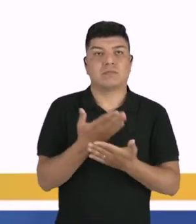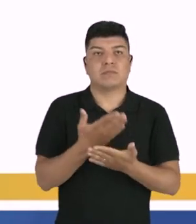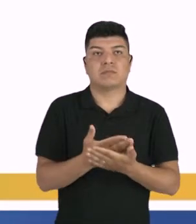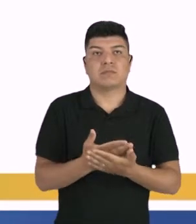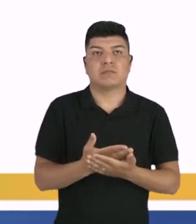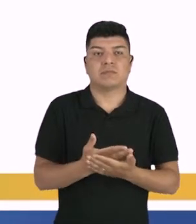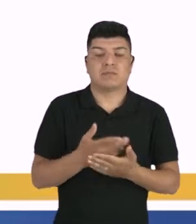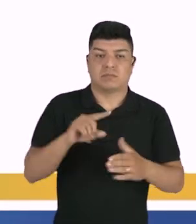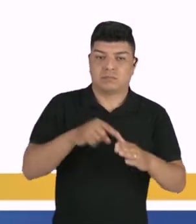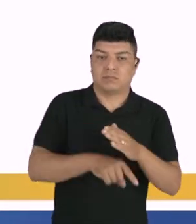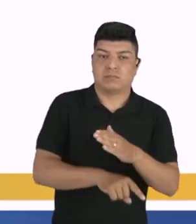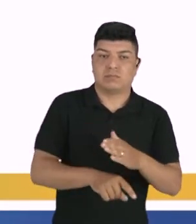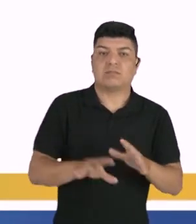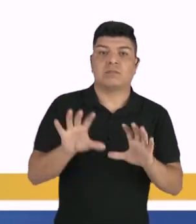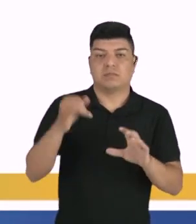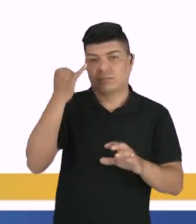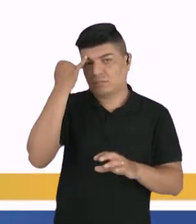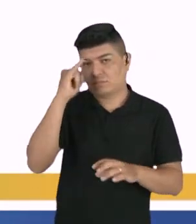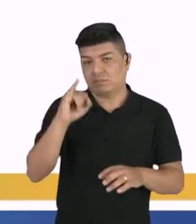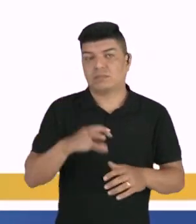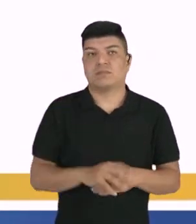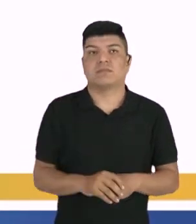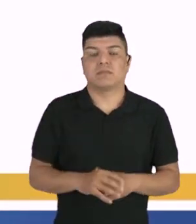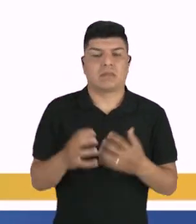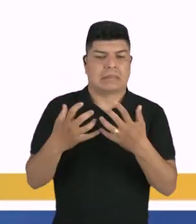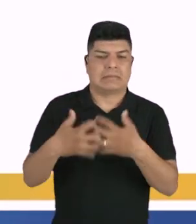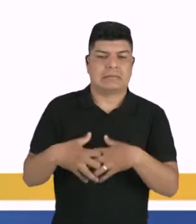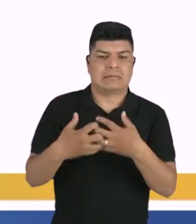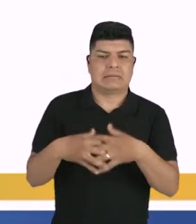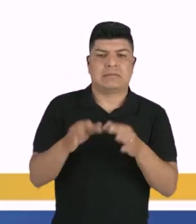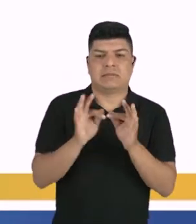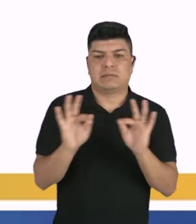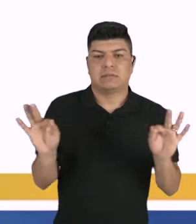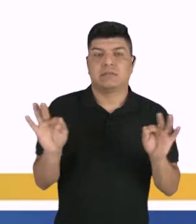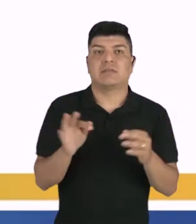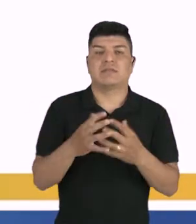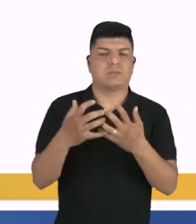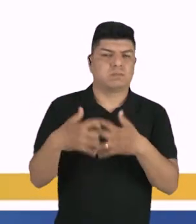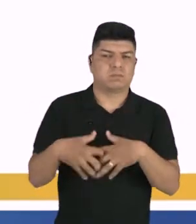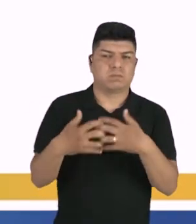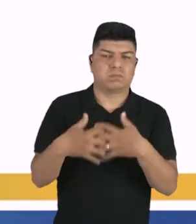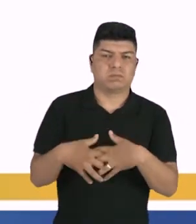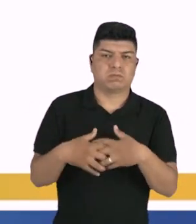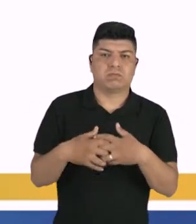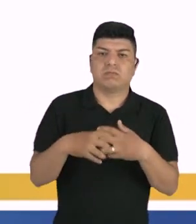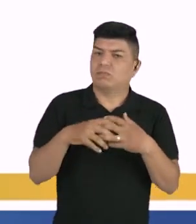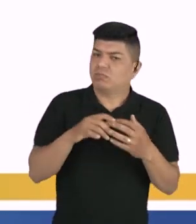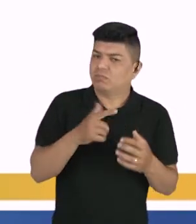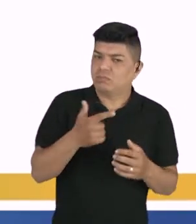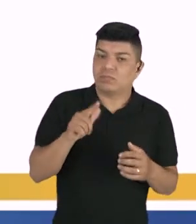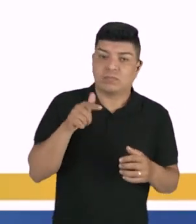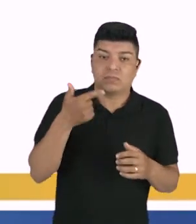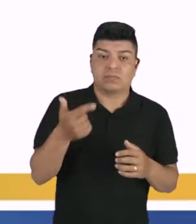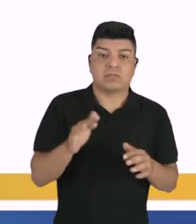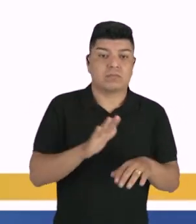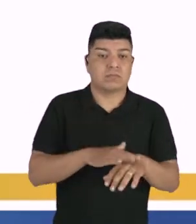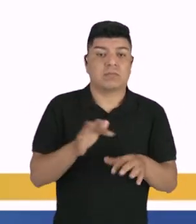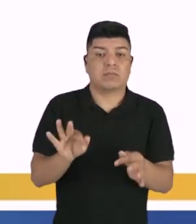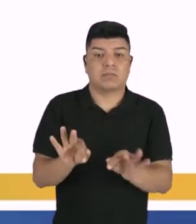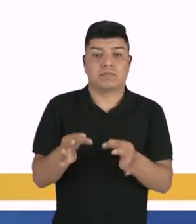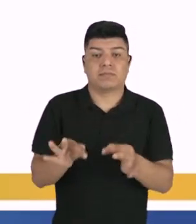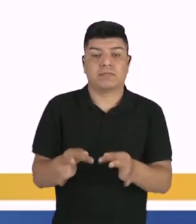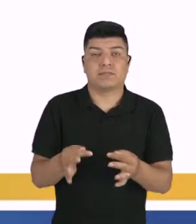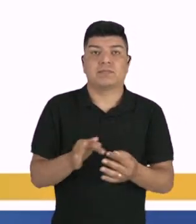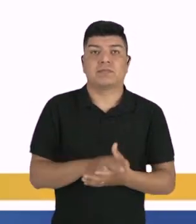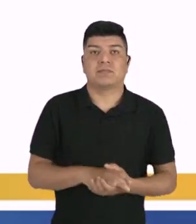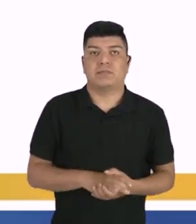gente vai explorar justamente essa ideia. Muito complicada essa frase, achei bastante confuso. Será que não existe uma outra forma mais simples, né, de